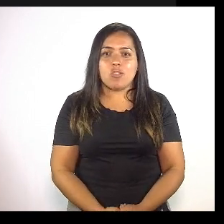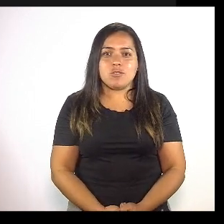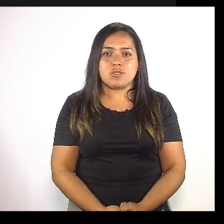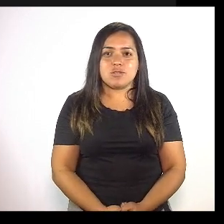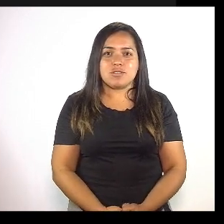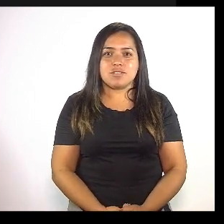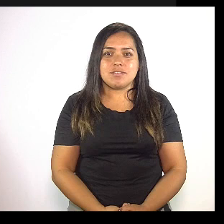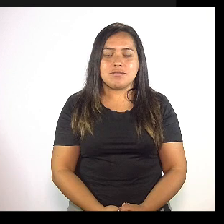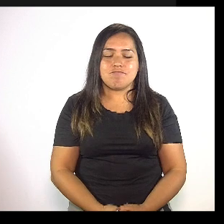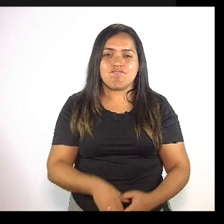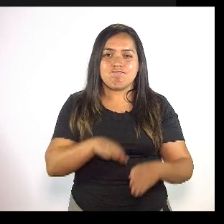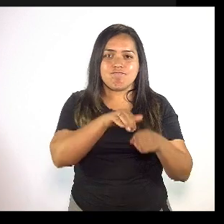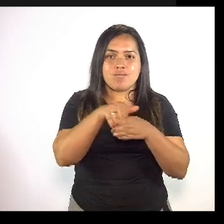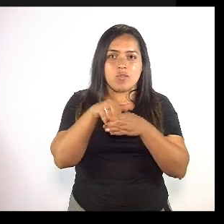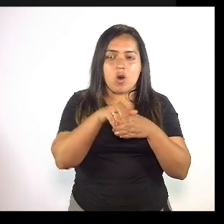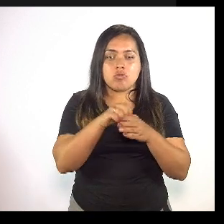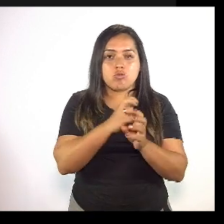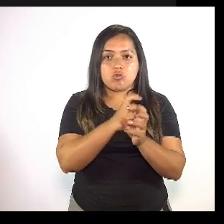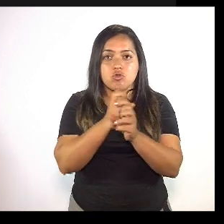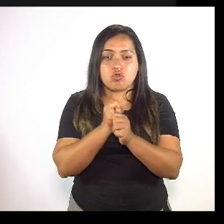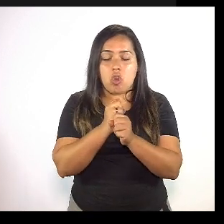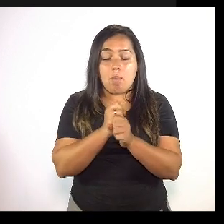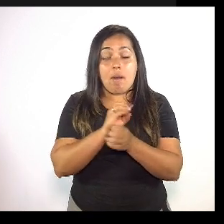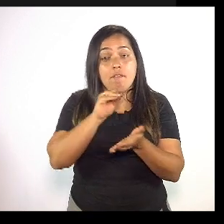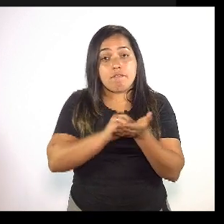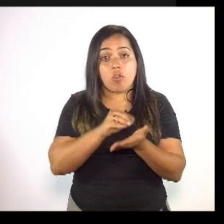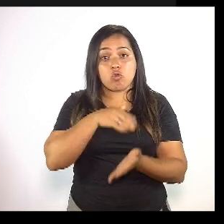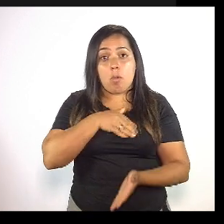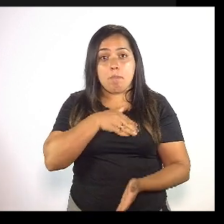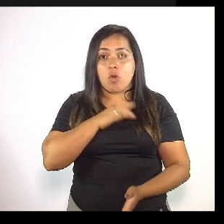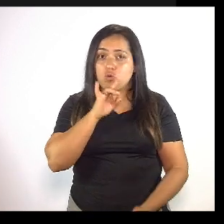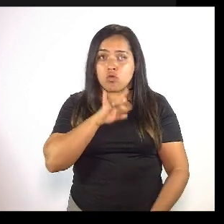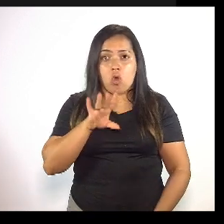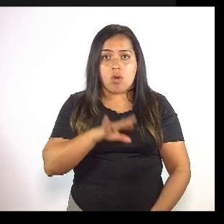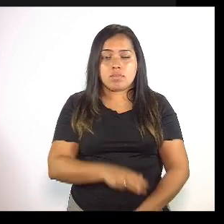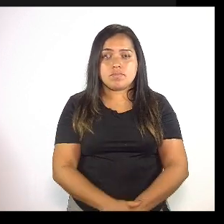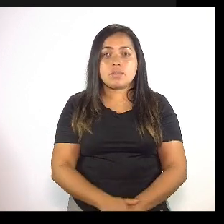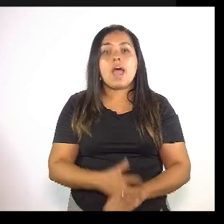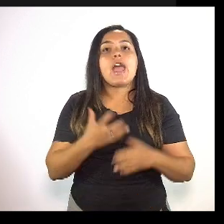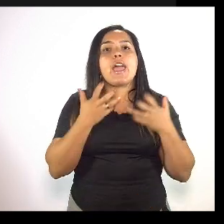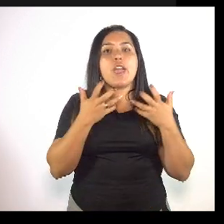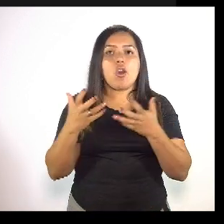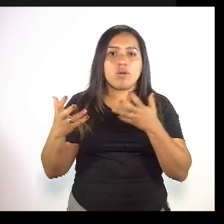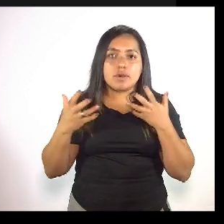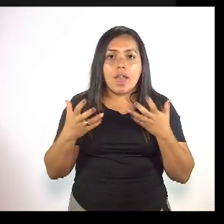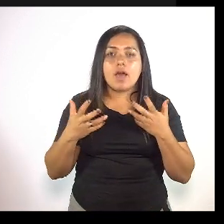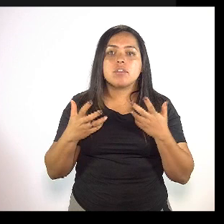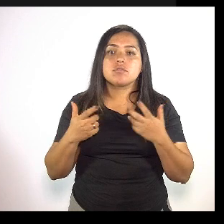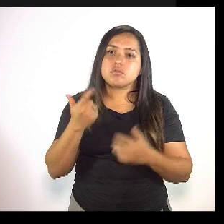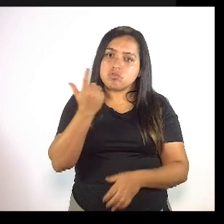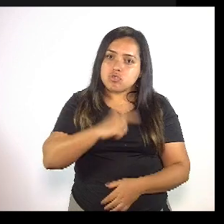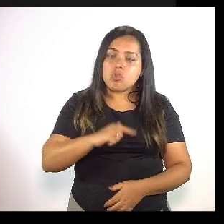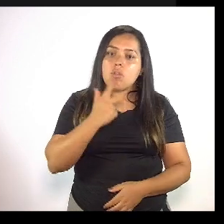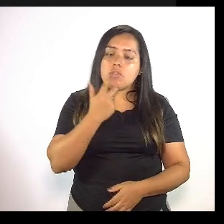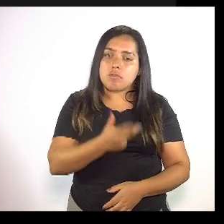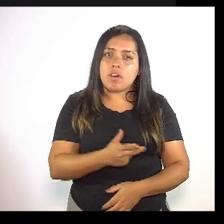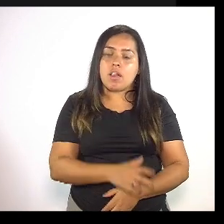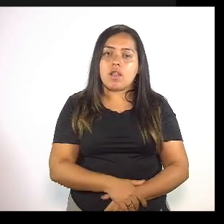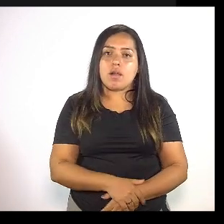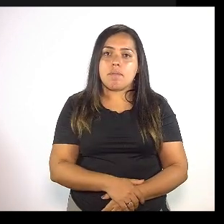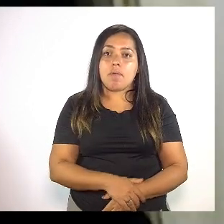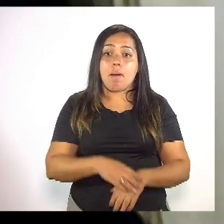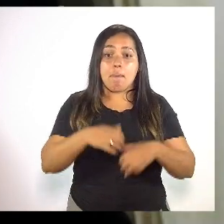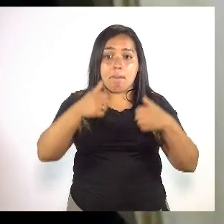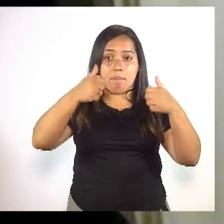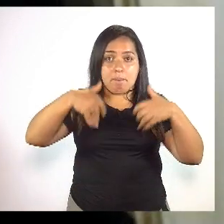Colhidos os votos, falta apenas o meu. Eu quero aqui também pedir, com a devida vênia, apesar da bela explanação